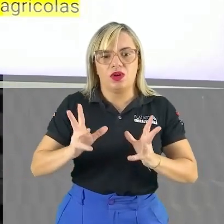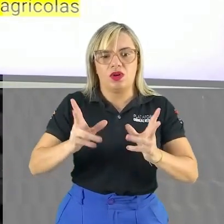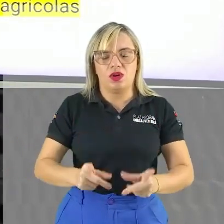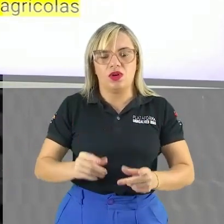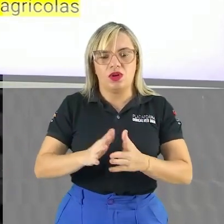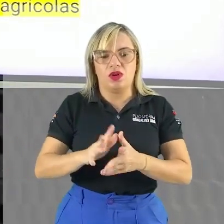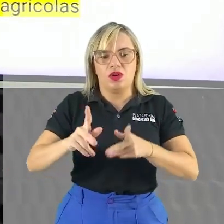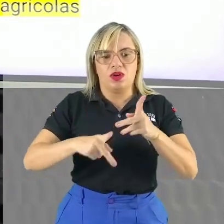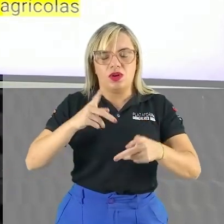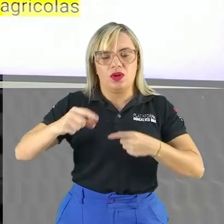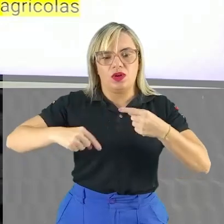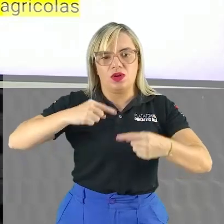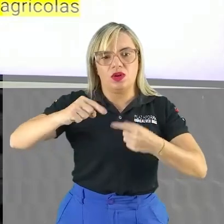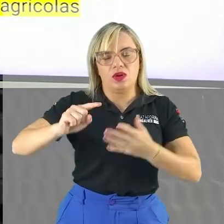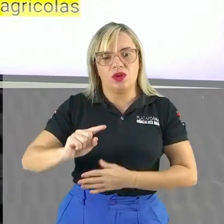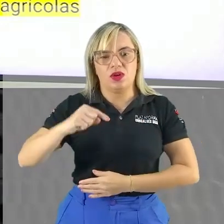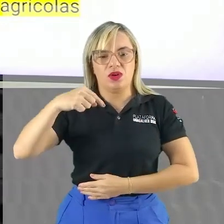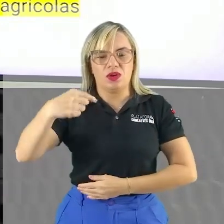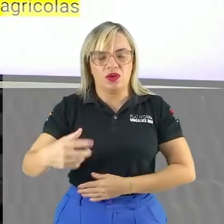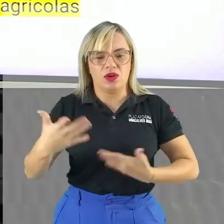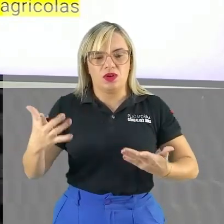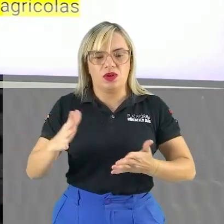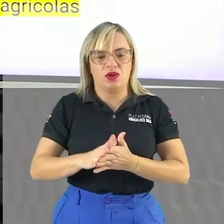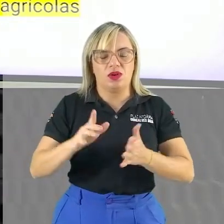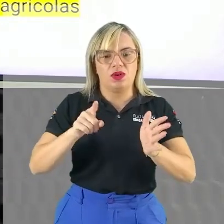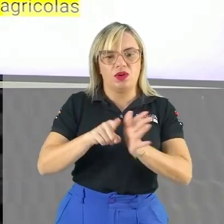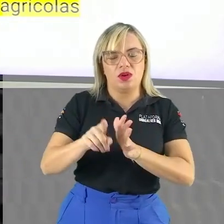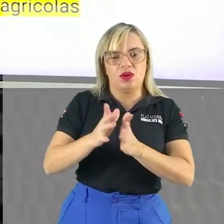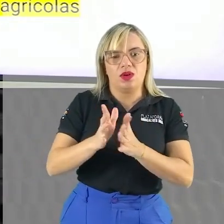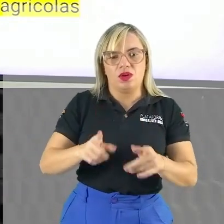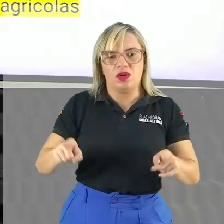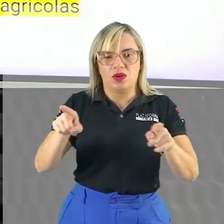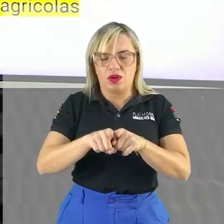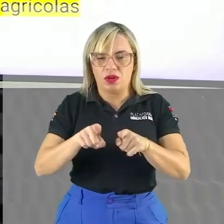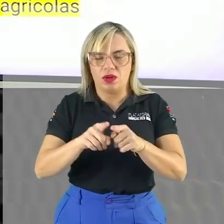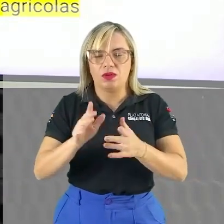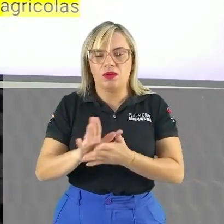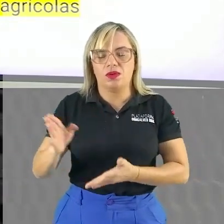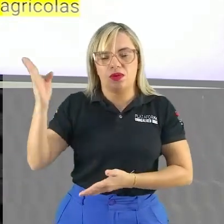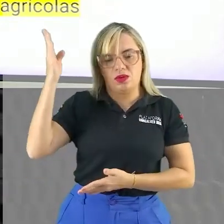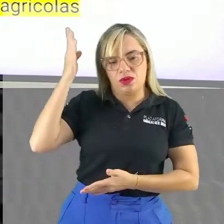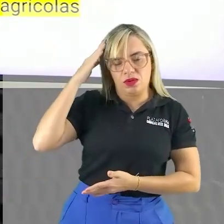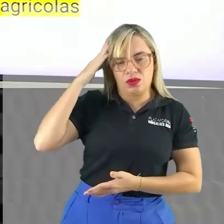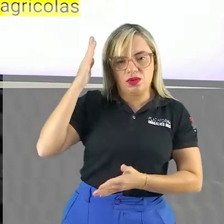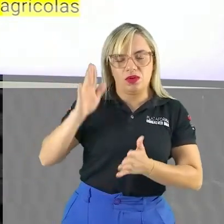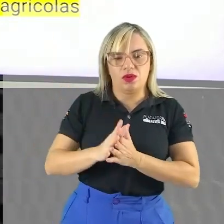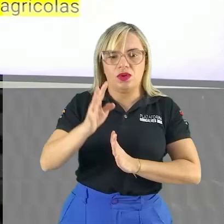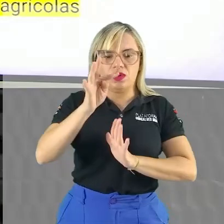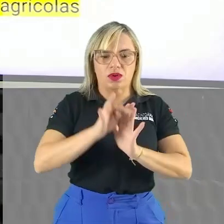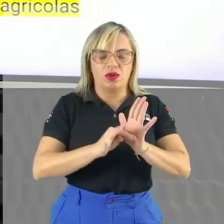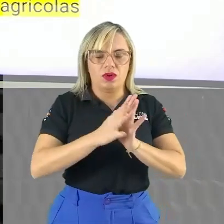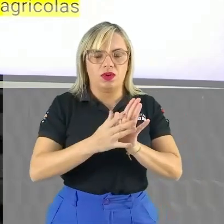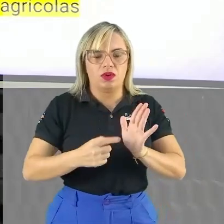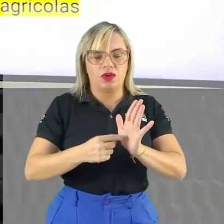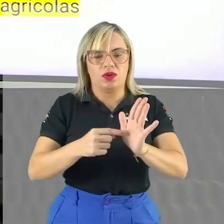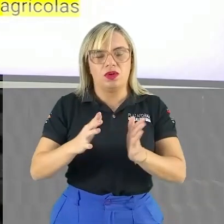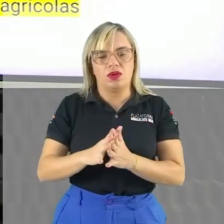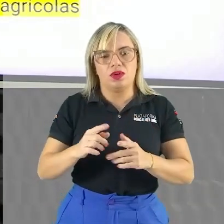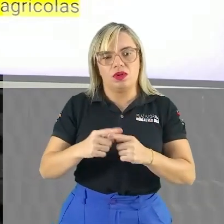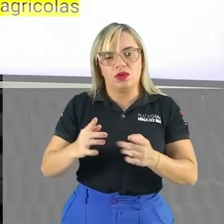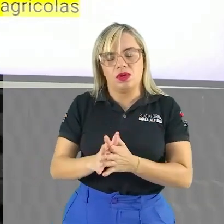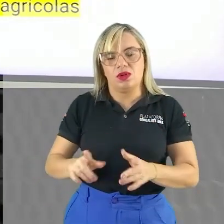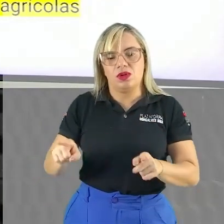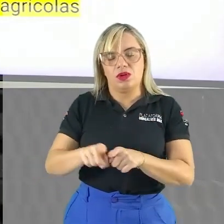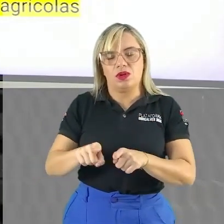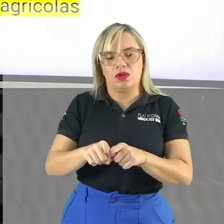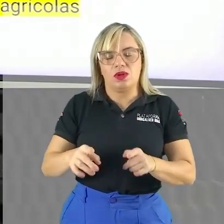claro, uma geração que vem depois dela. Então, uma questão também bem interpretativa a partir do texto que foi disposto, mas também do conhecimento